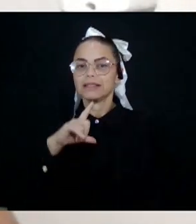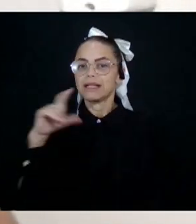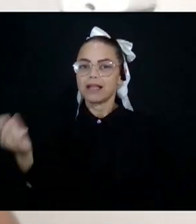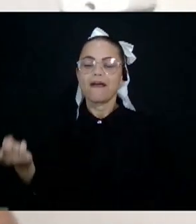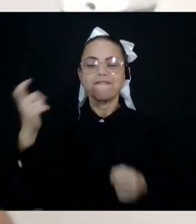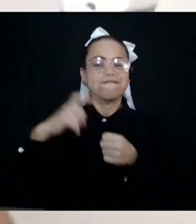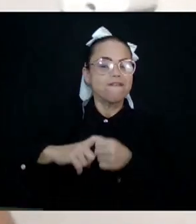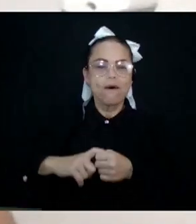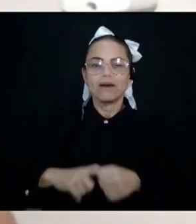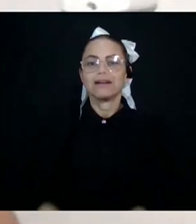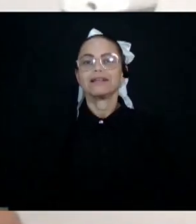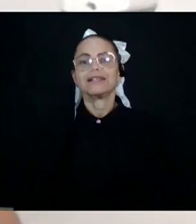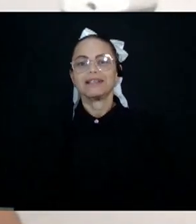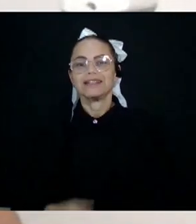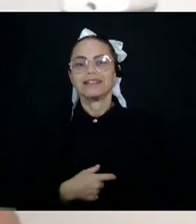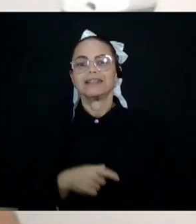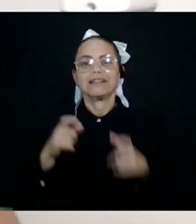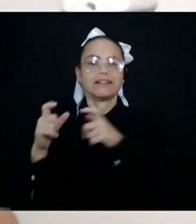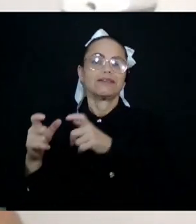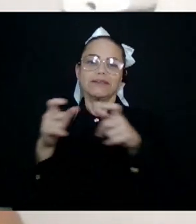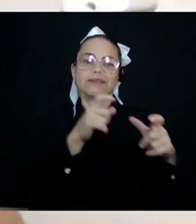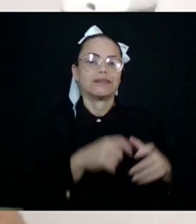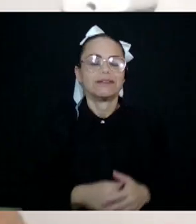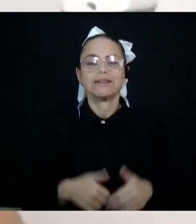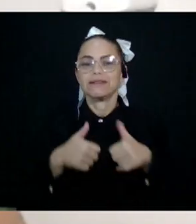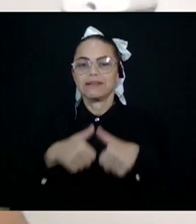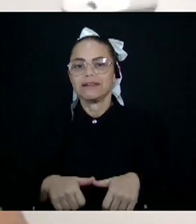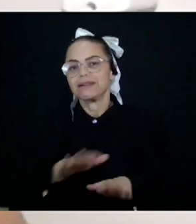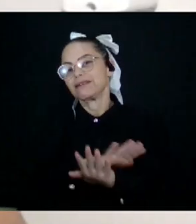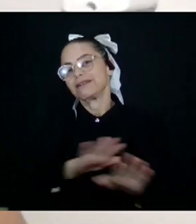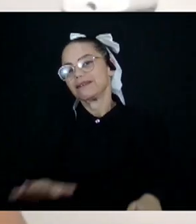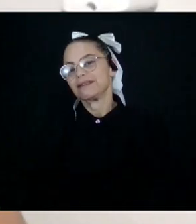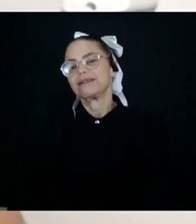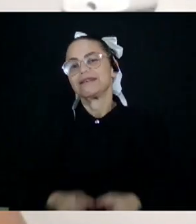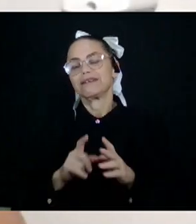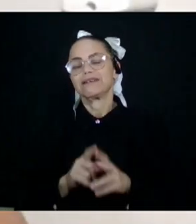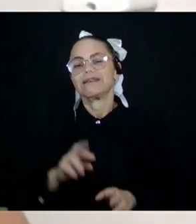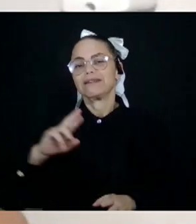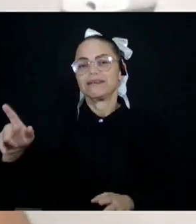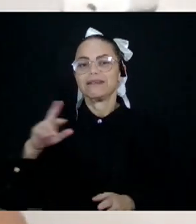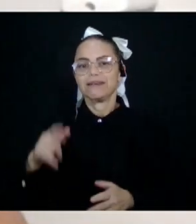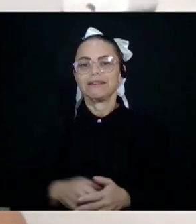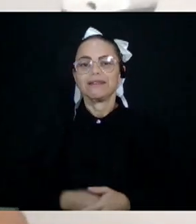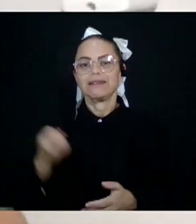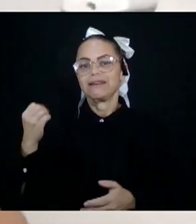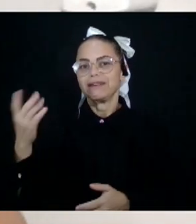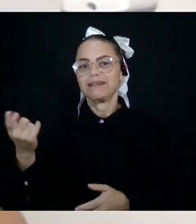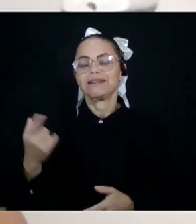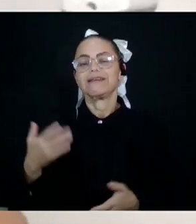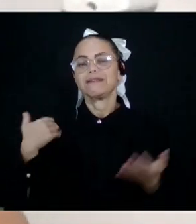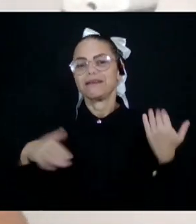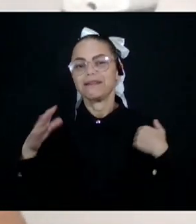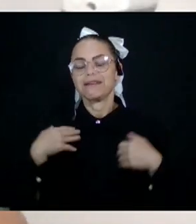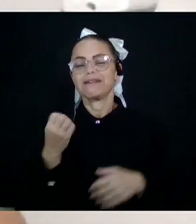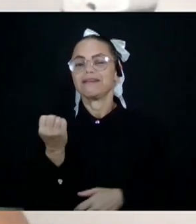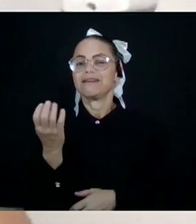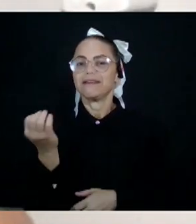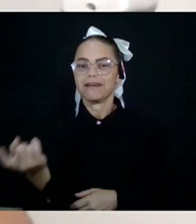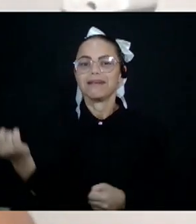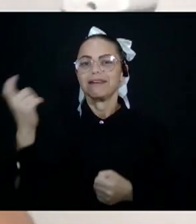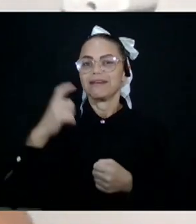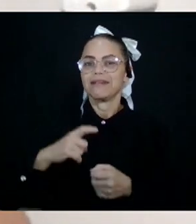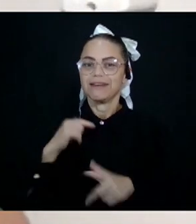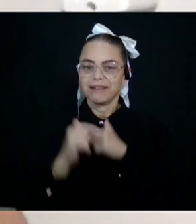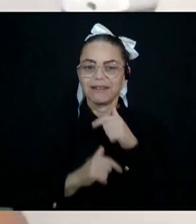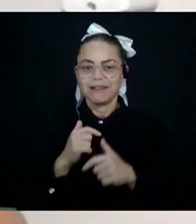quer, fica onde quiser. Então, há uma diferença muito grande entre a viagem de passeio e a viagem de trabalho. Então, essa questão da folha em branco,